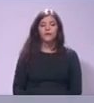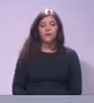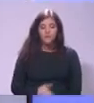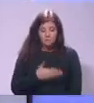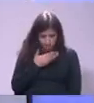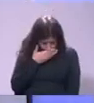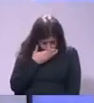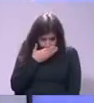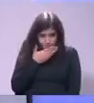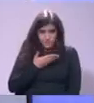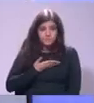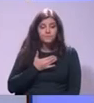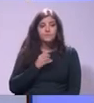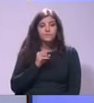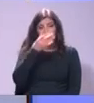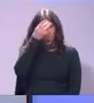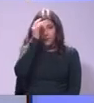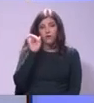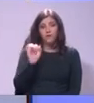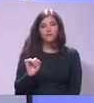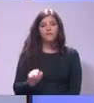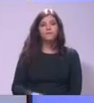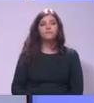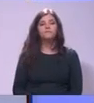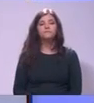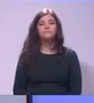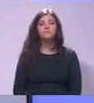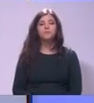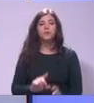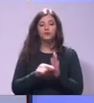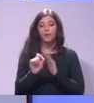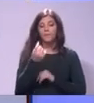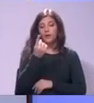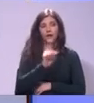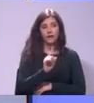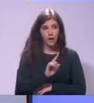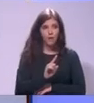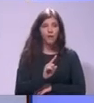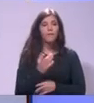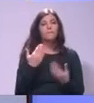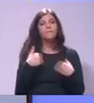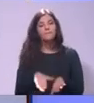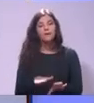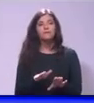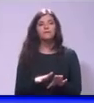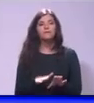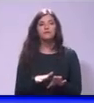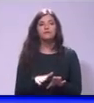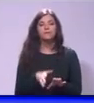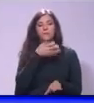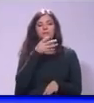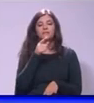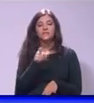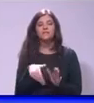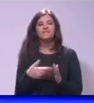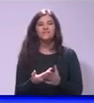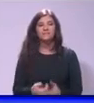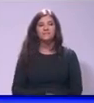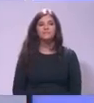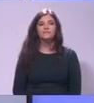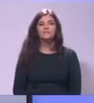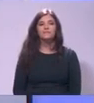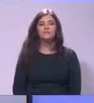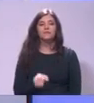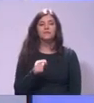destas baixas é um não falar tanto do projeto pioneiro que já foi um ensaio mas a mensagem este passa passa